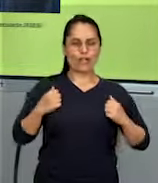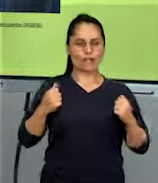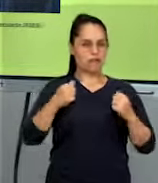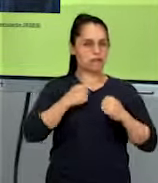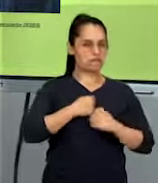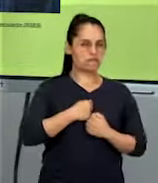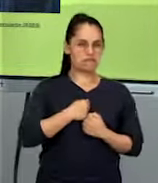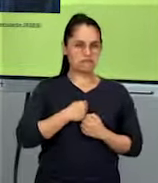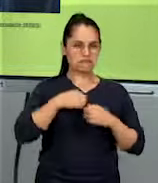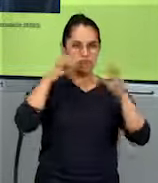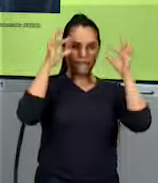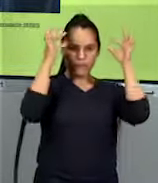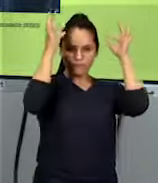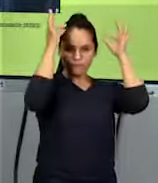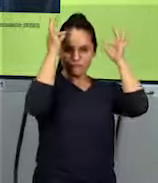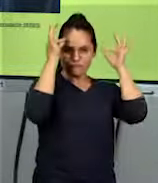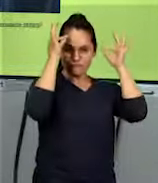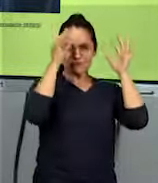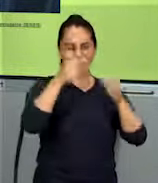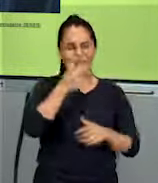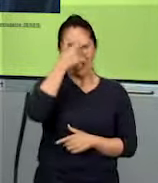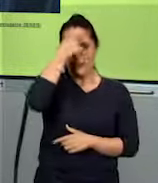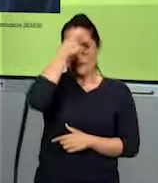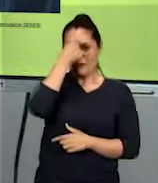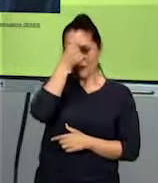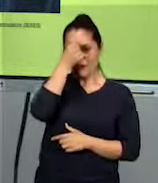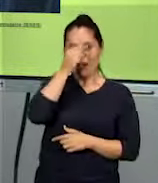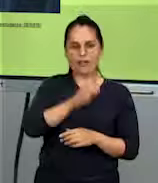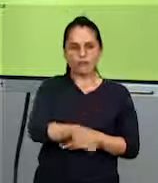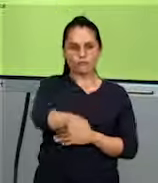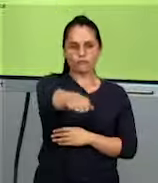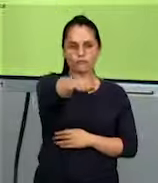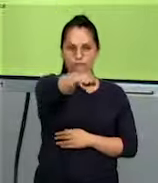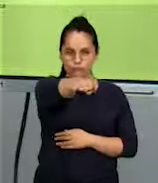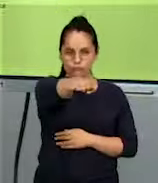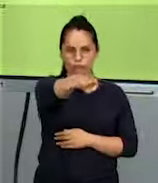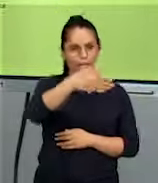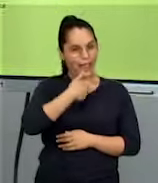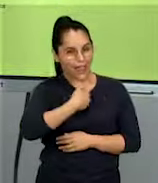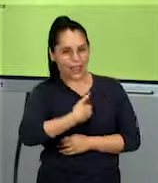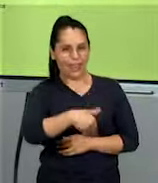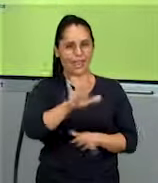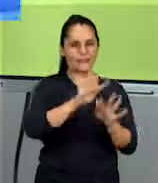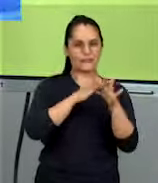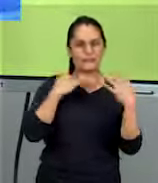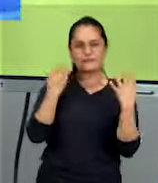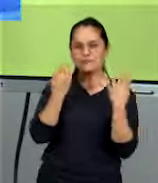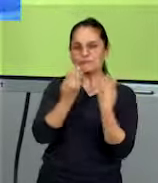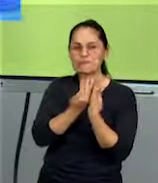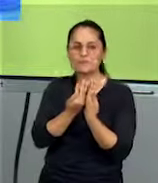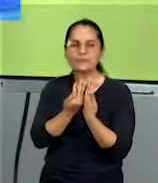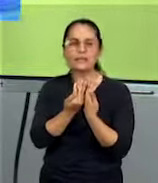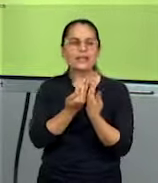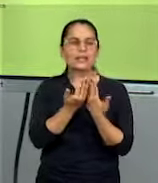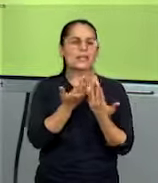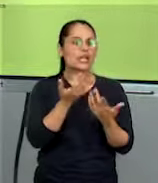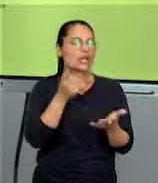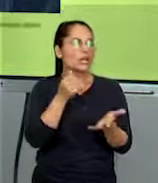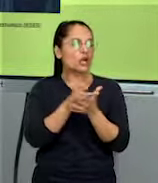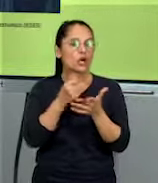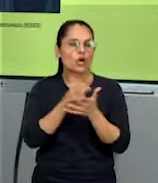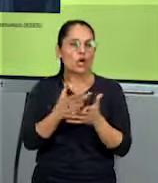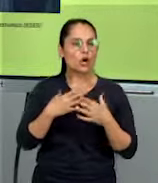beca, o capelo, que é esse chapéuzinho, e faz juramento, e leva a família toda, e compra